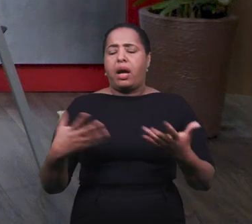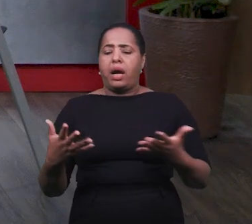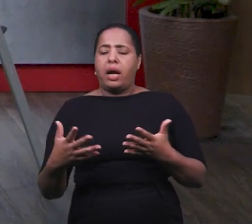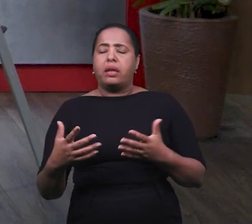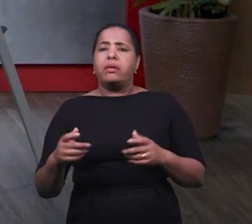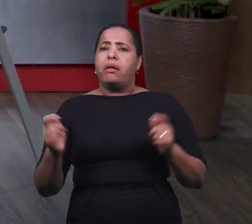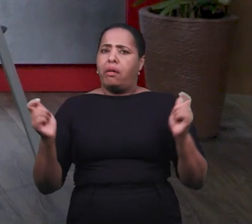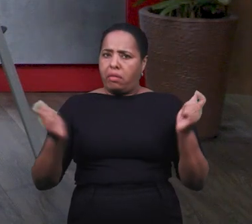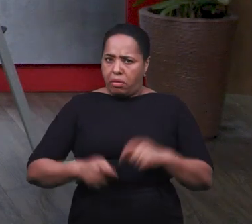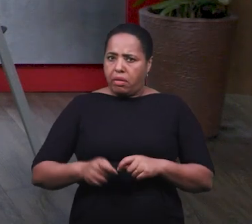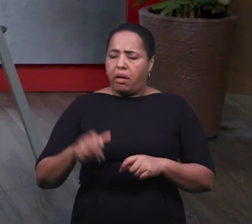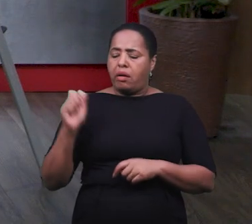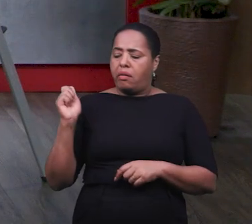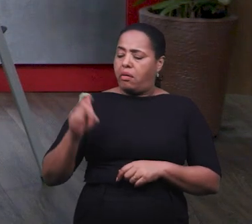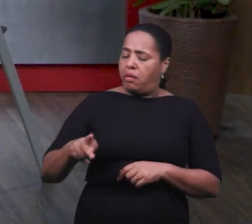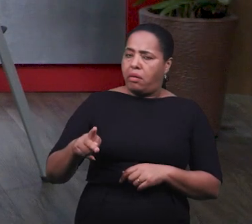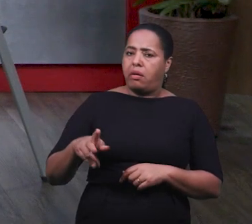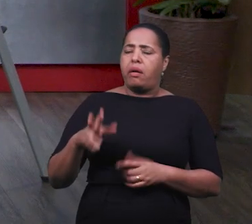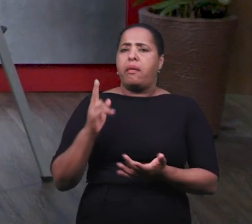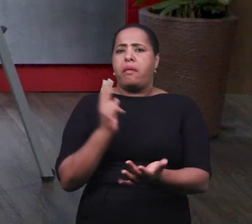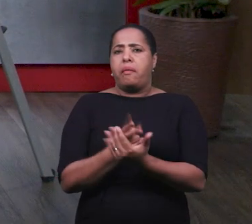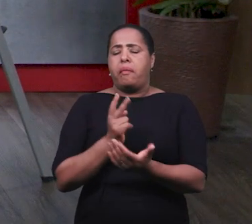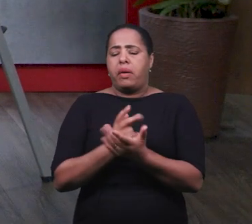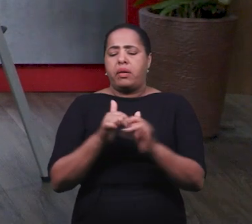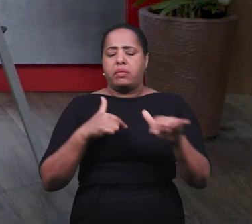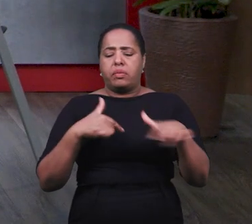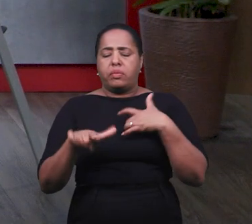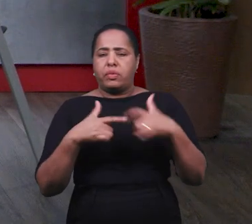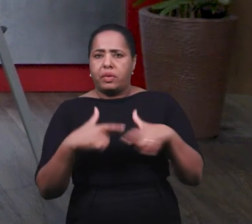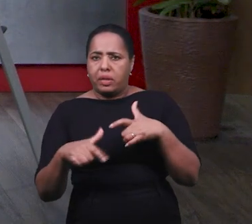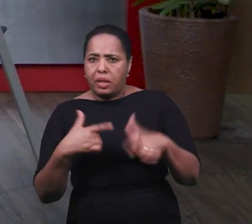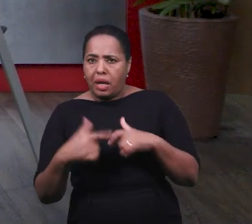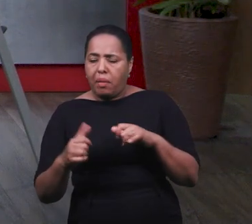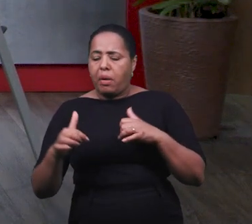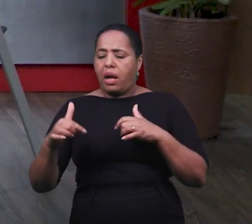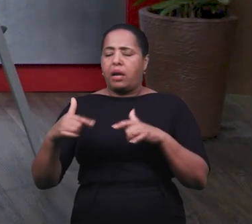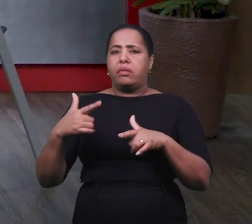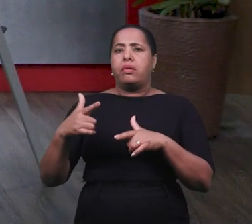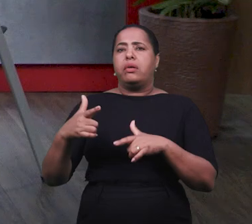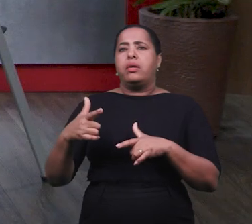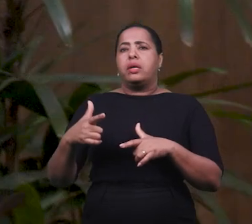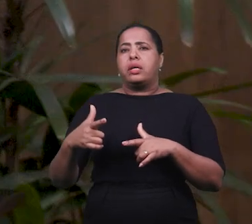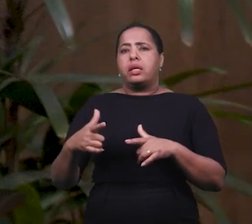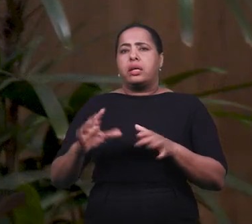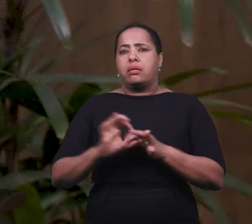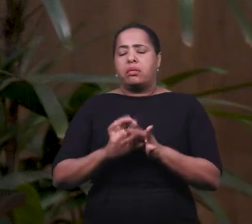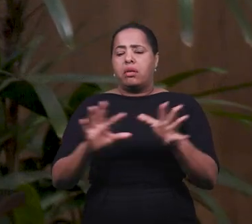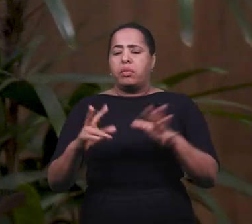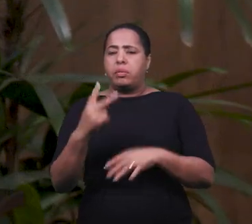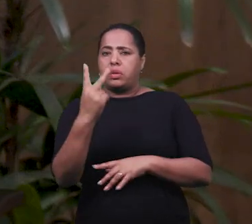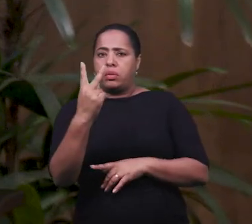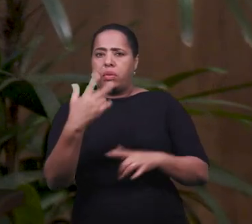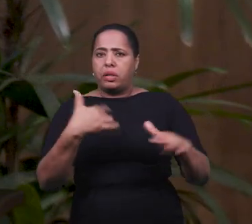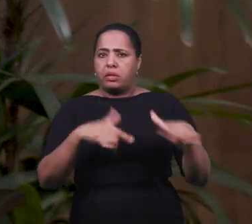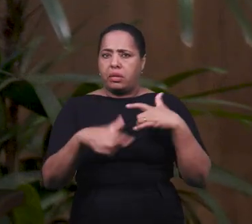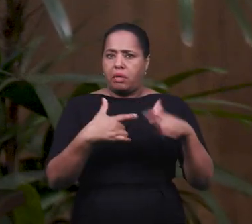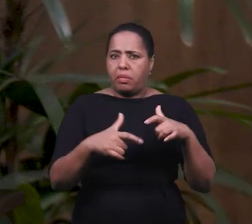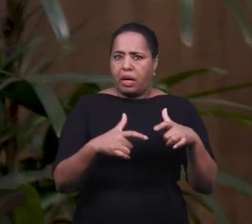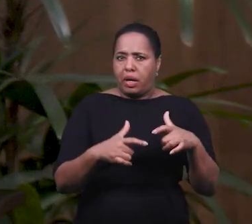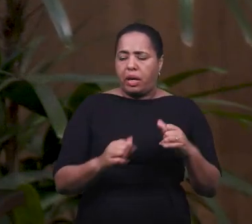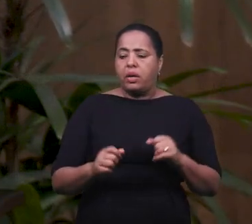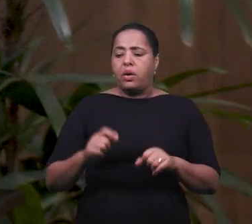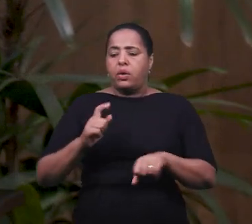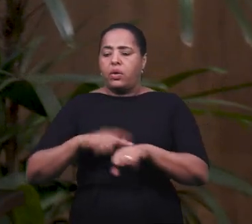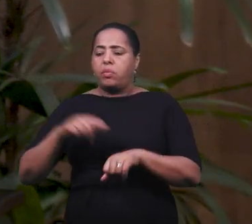2 aposentadorias, mesmo o trabalho a função que ele exerce não permita 2 empregos, quando ele